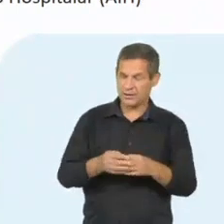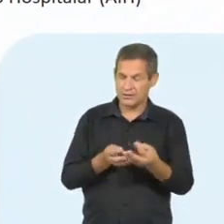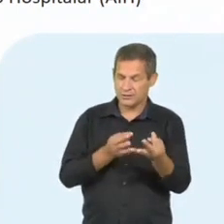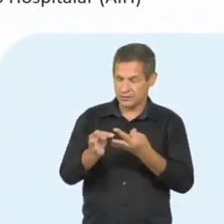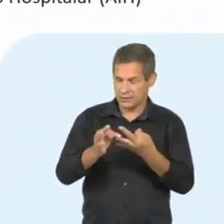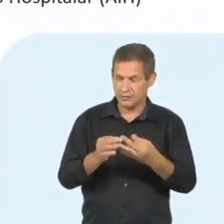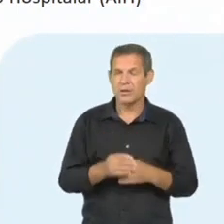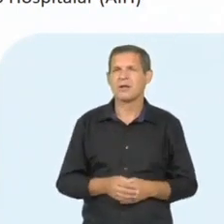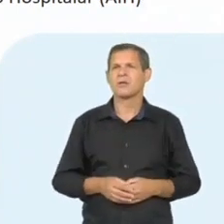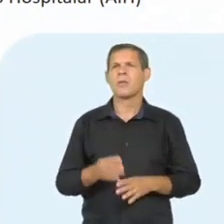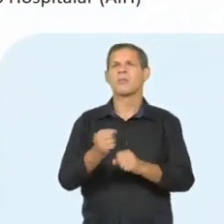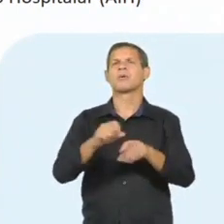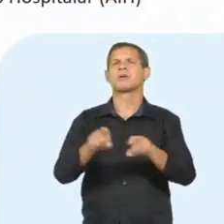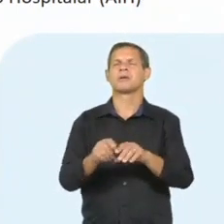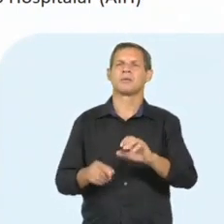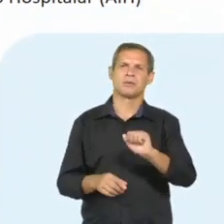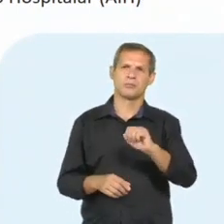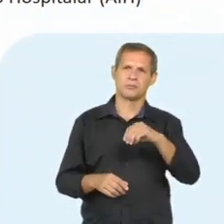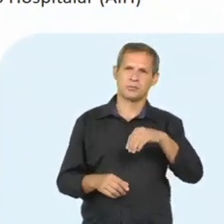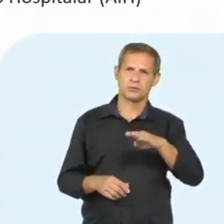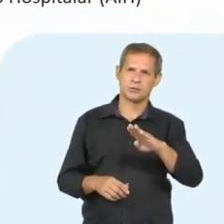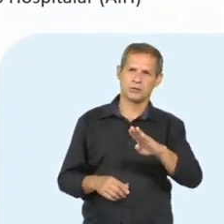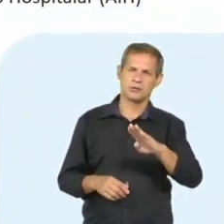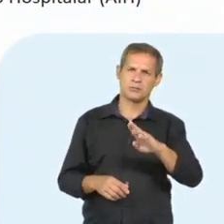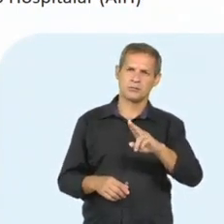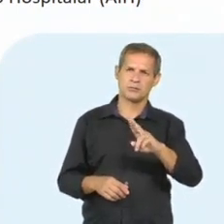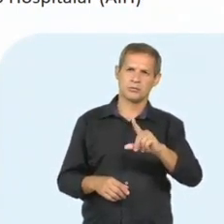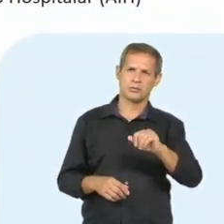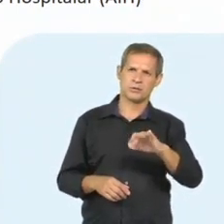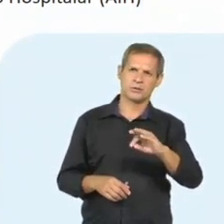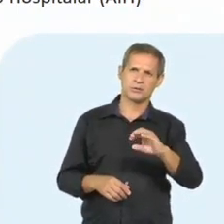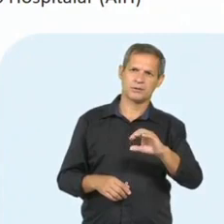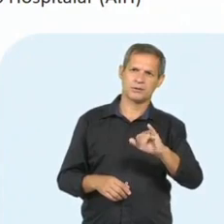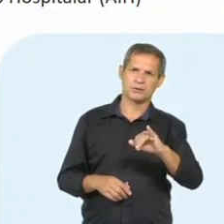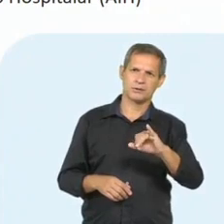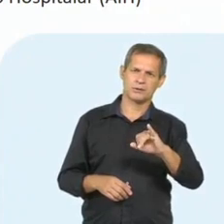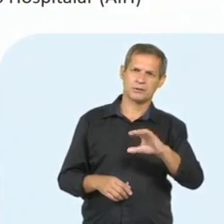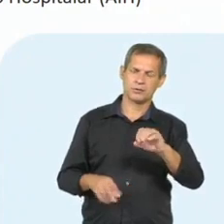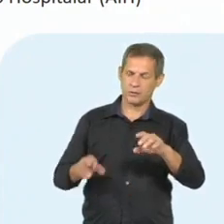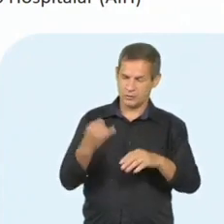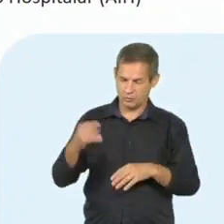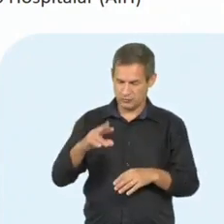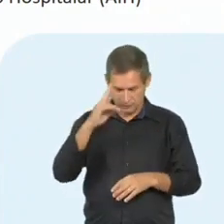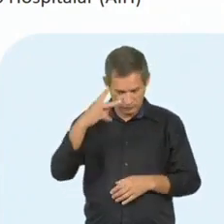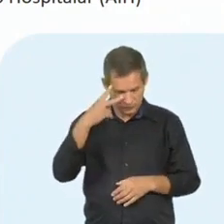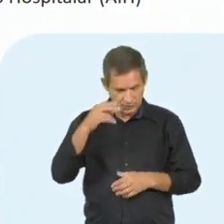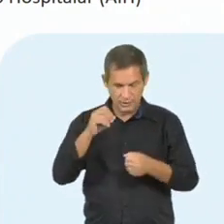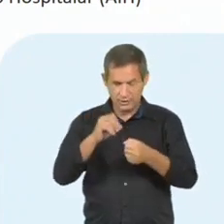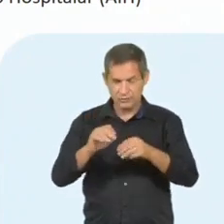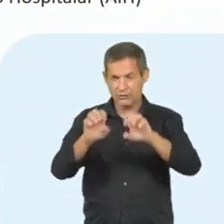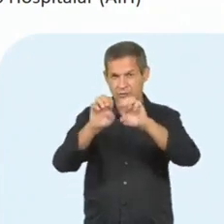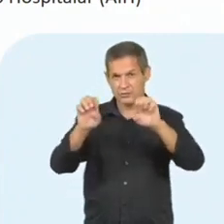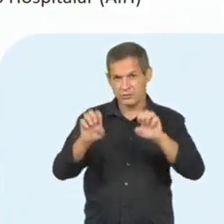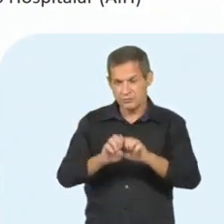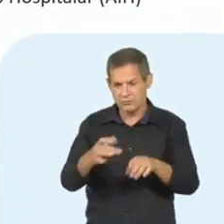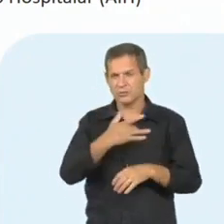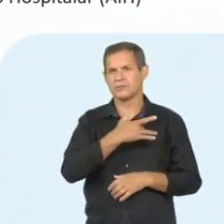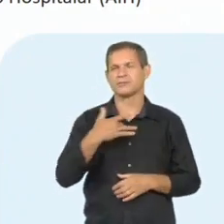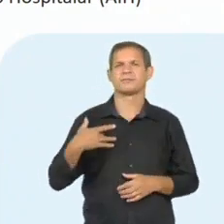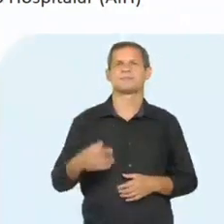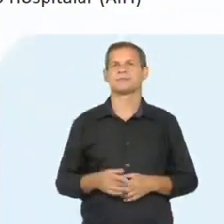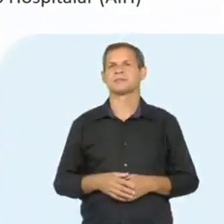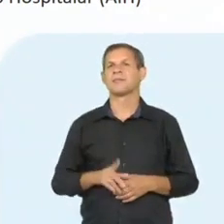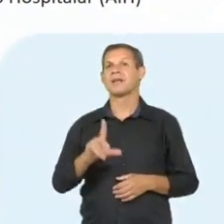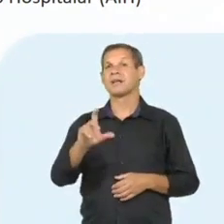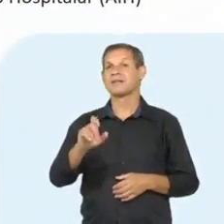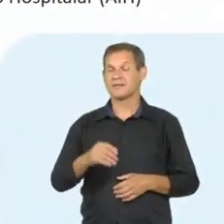no ano e por ambulatório. Também é muito importante, até para você reconhecer o que tem sido feito naquelas estruturas de saúde,